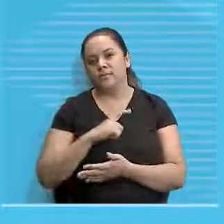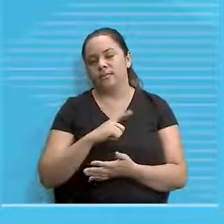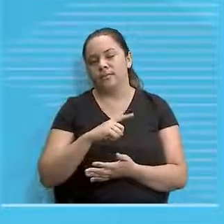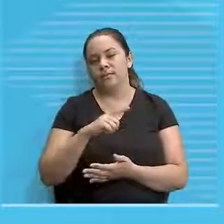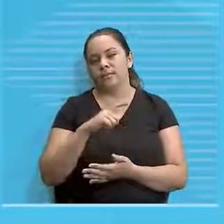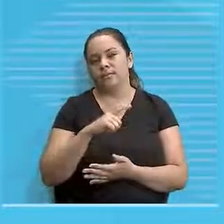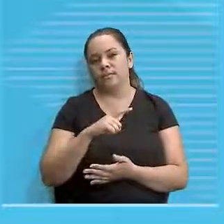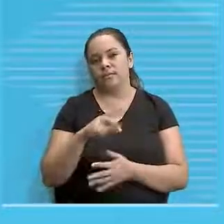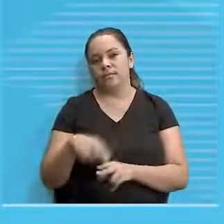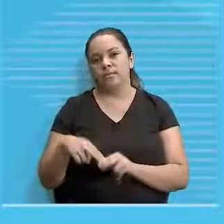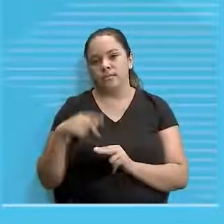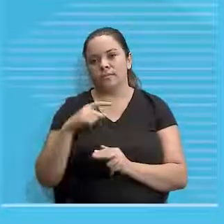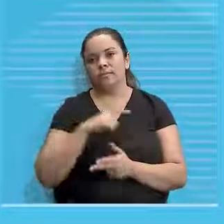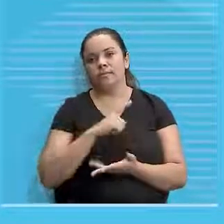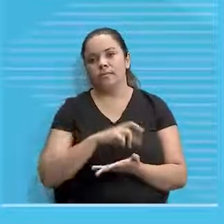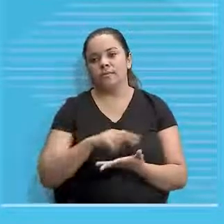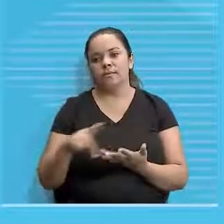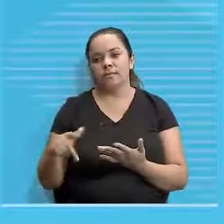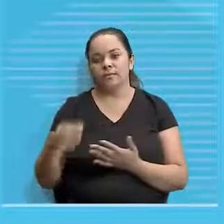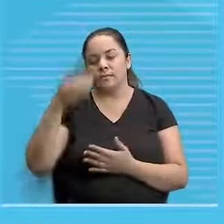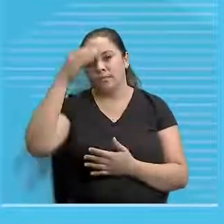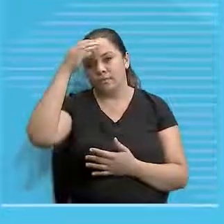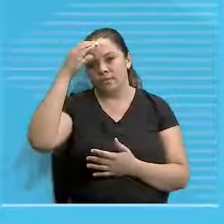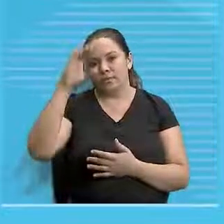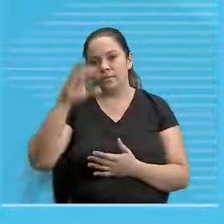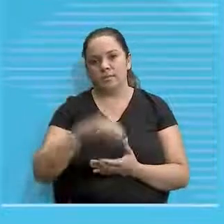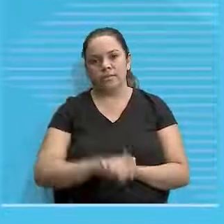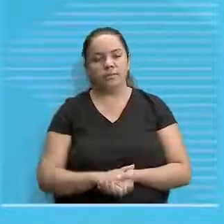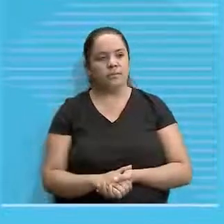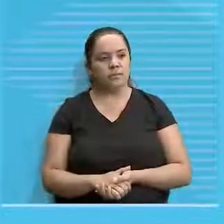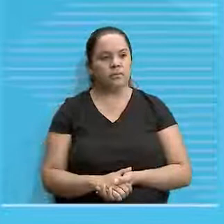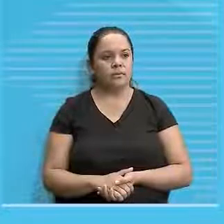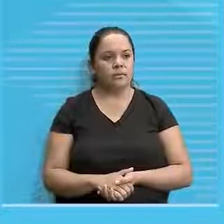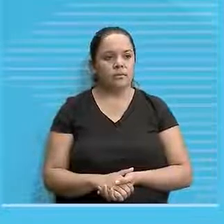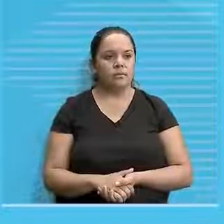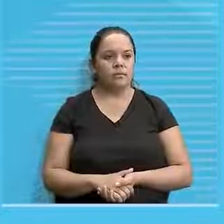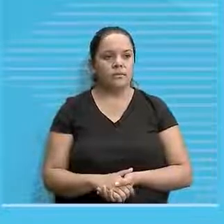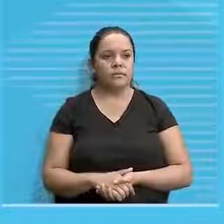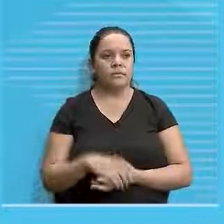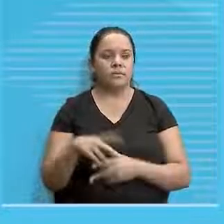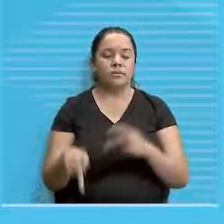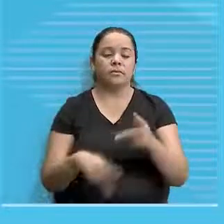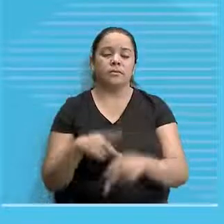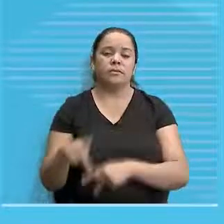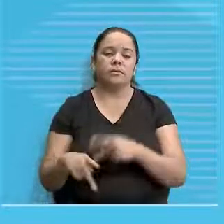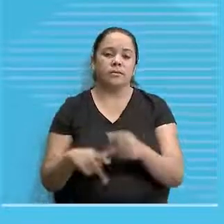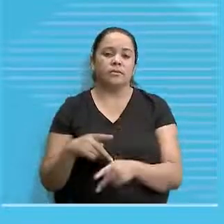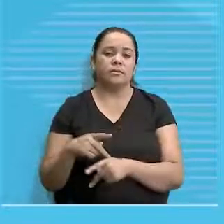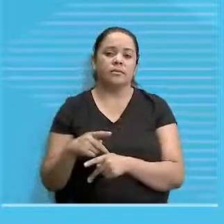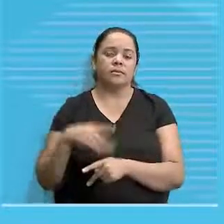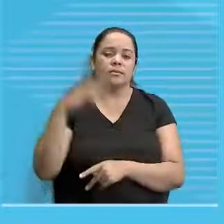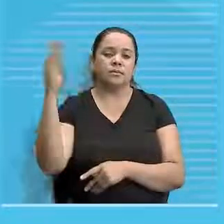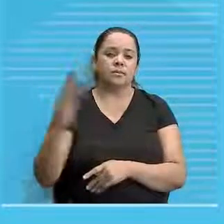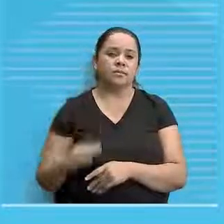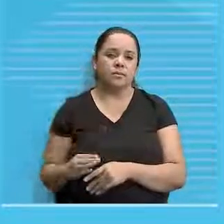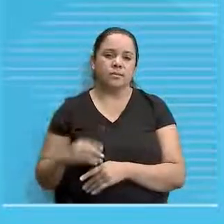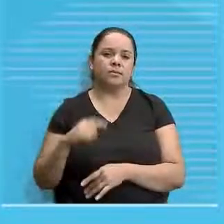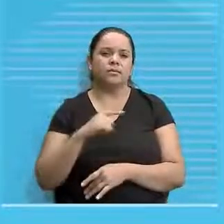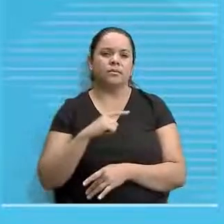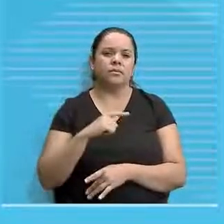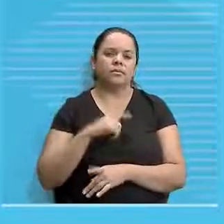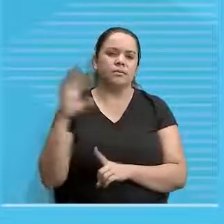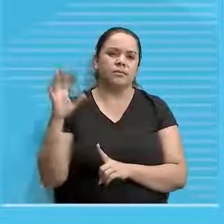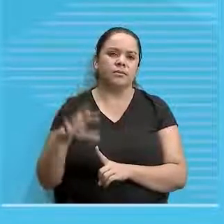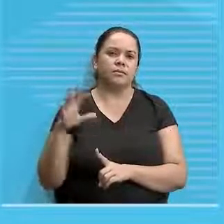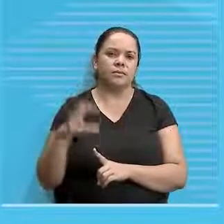grande. O povo brasileiro é um povo multiétnico, né, porque nós temos aí todo o impacto da